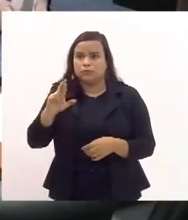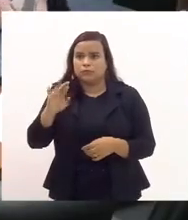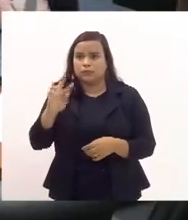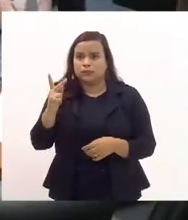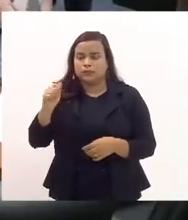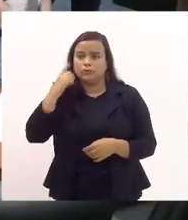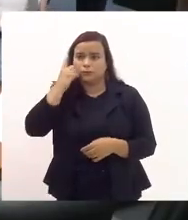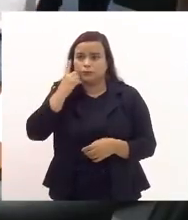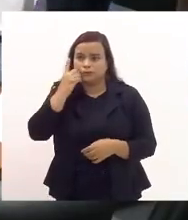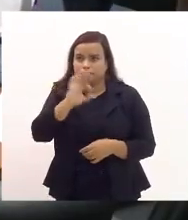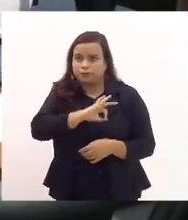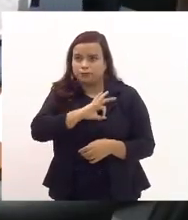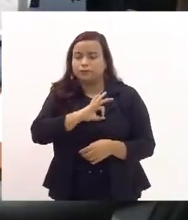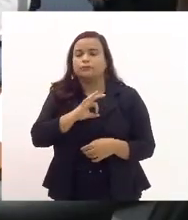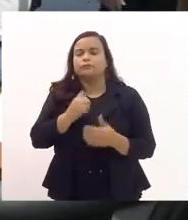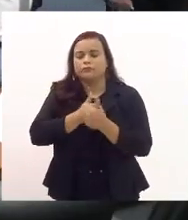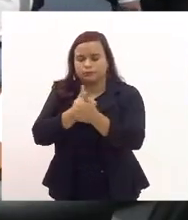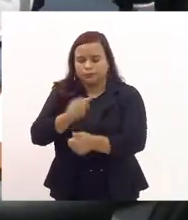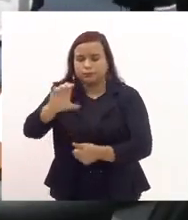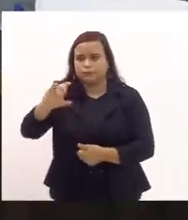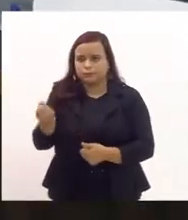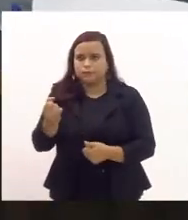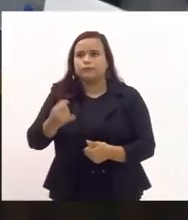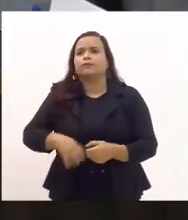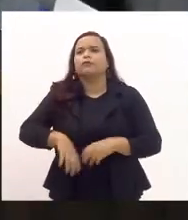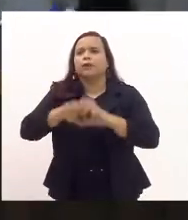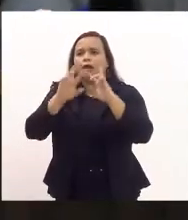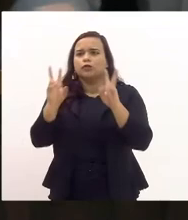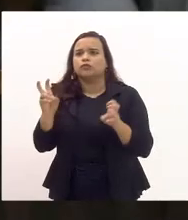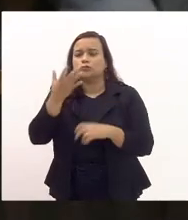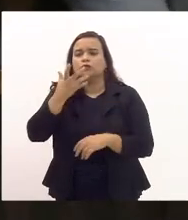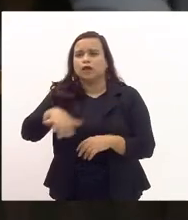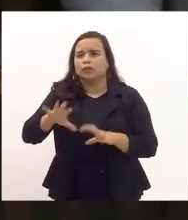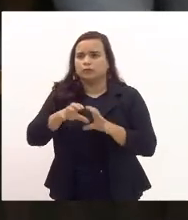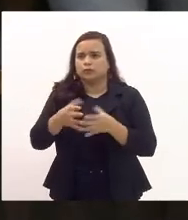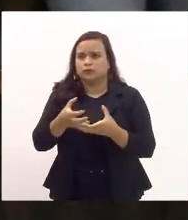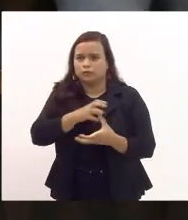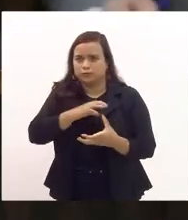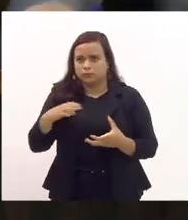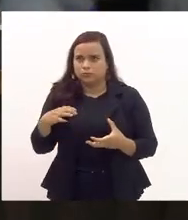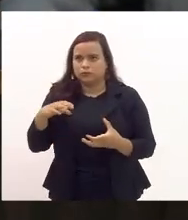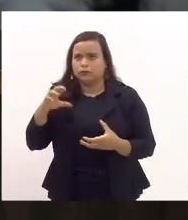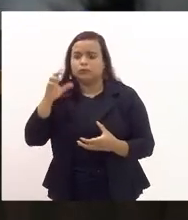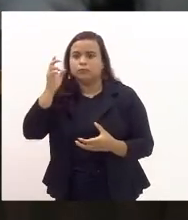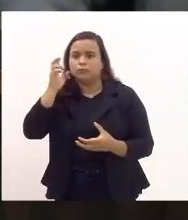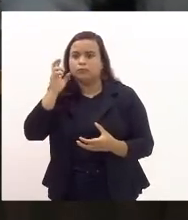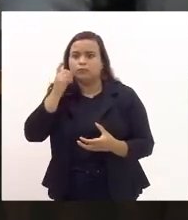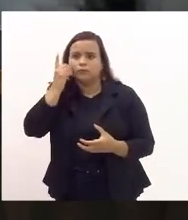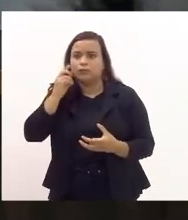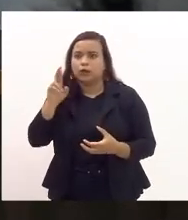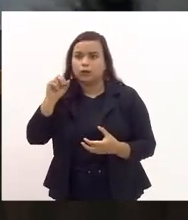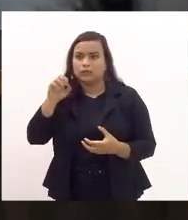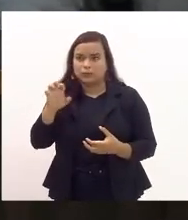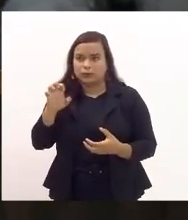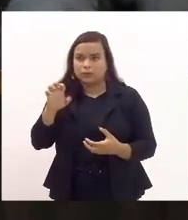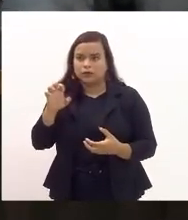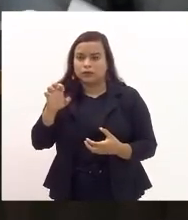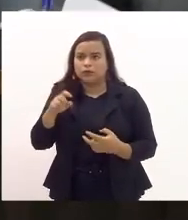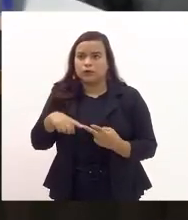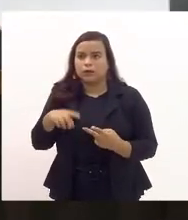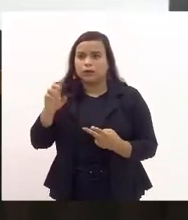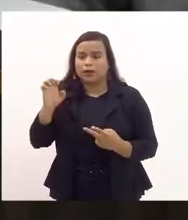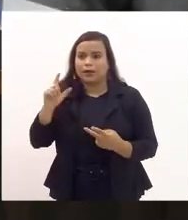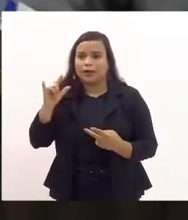acompanho o parecer da ccj comissão de assuntos da criança deputada Rosane Félix tal da Rosana infectador